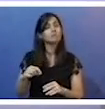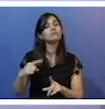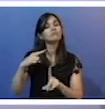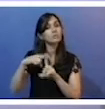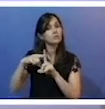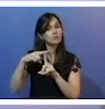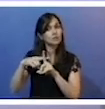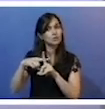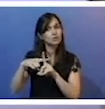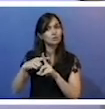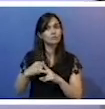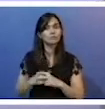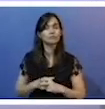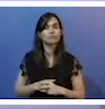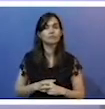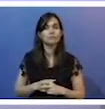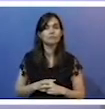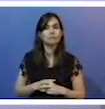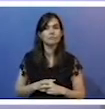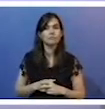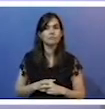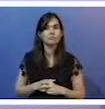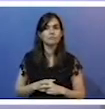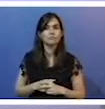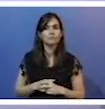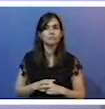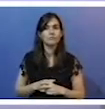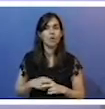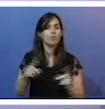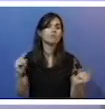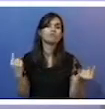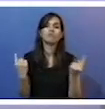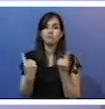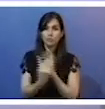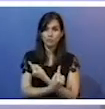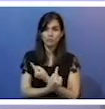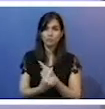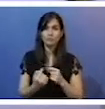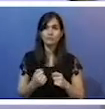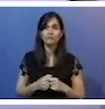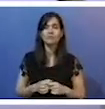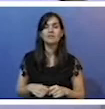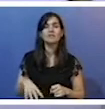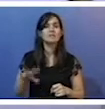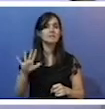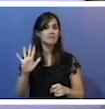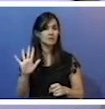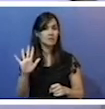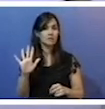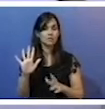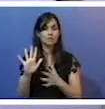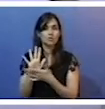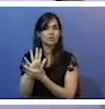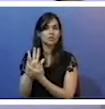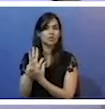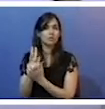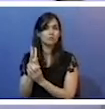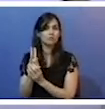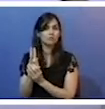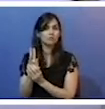de 4 eu possa inverter a conta também ó 5 - 1 da 4